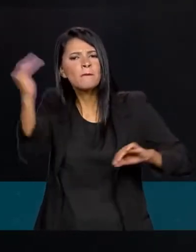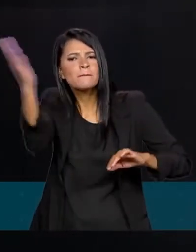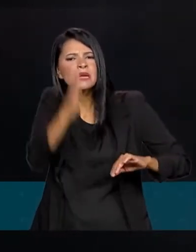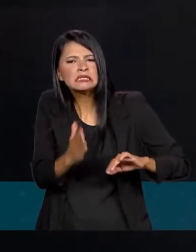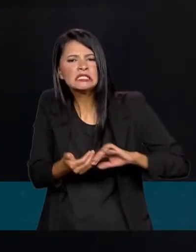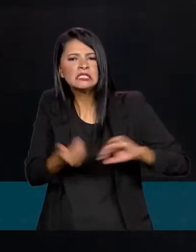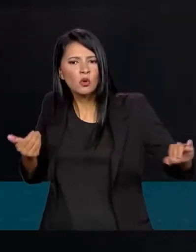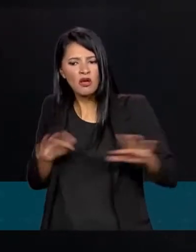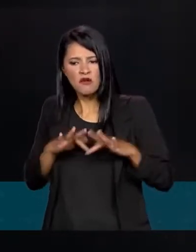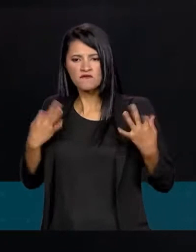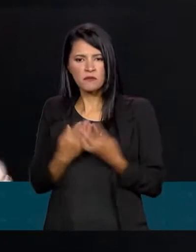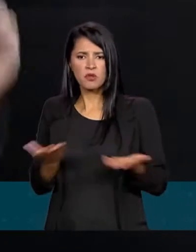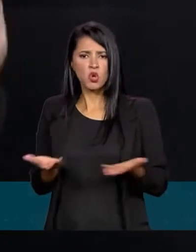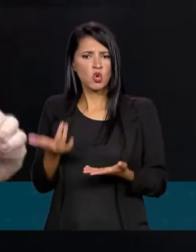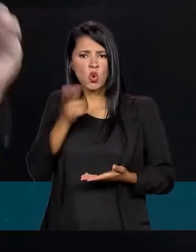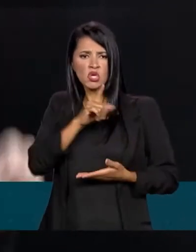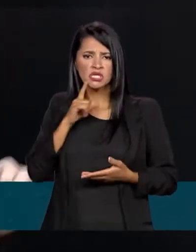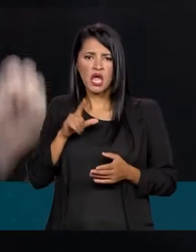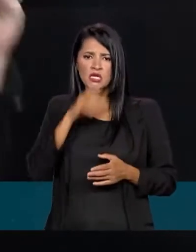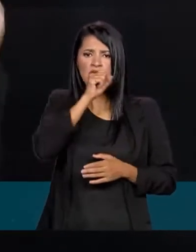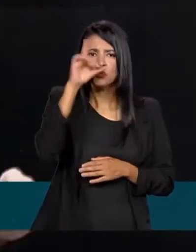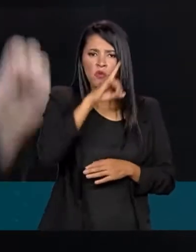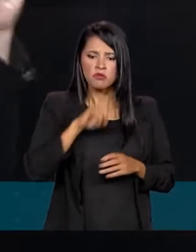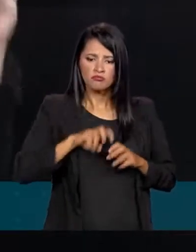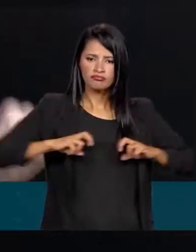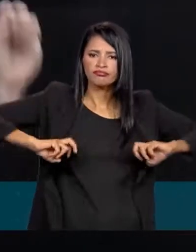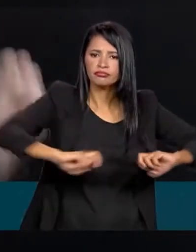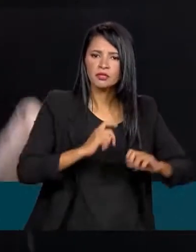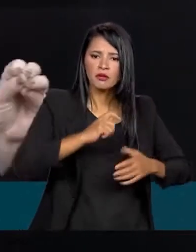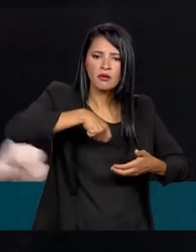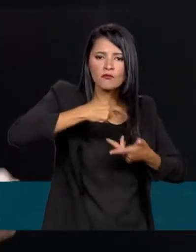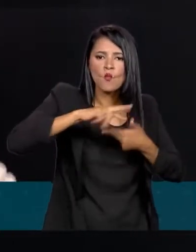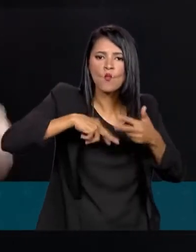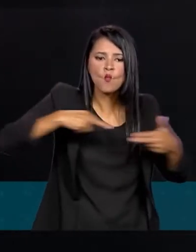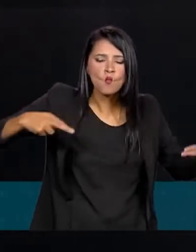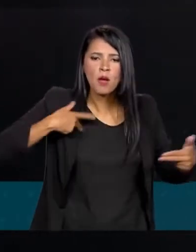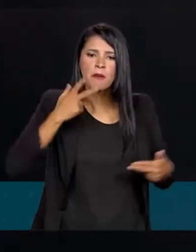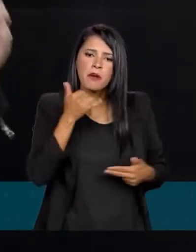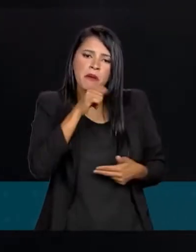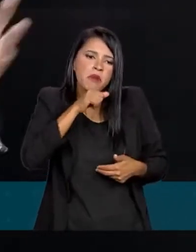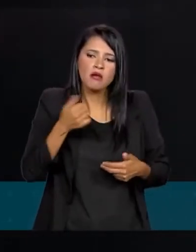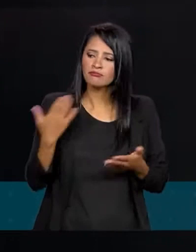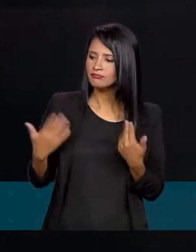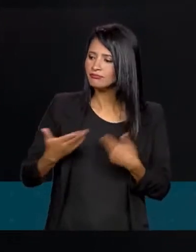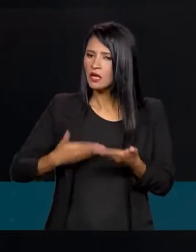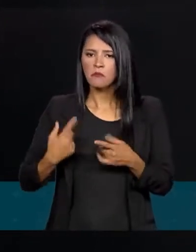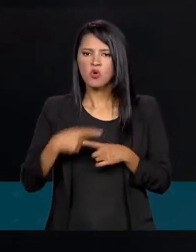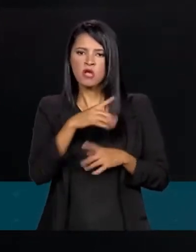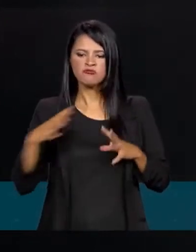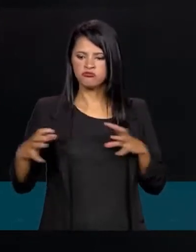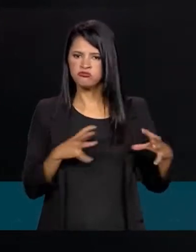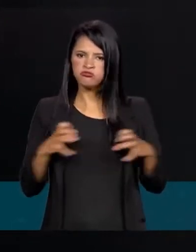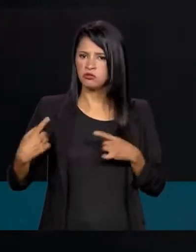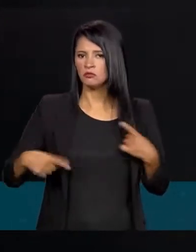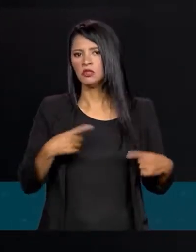famílias não mais conseguem comer no final de semana macarronada na casa da avó de um Pai porque tem ali Richa política então